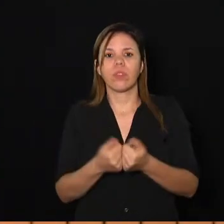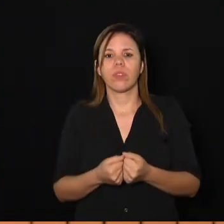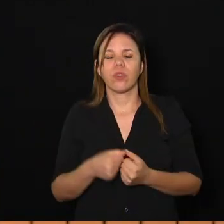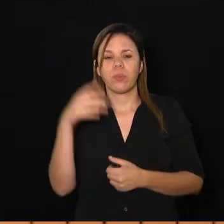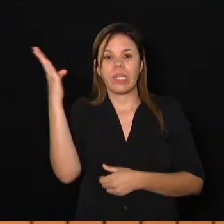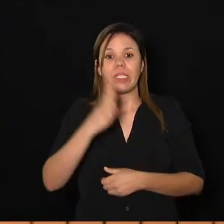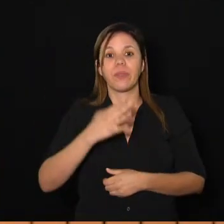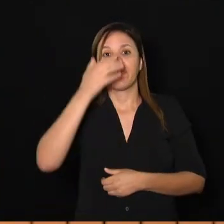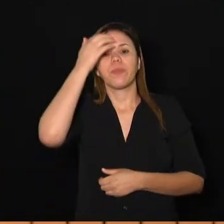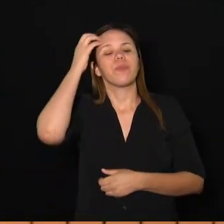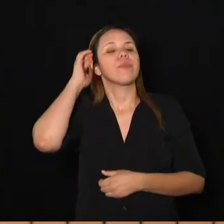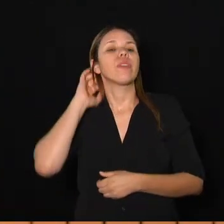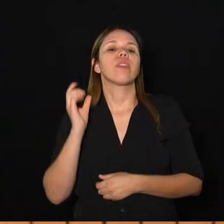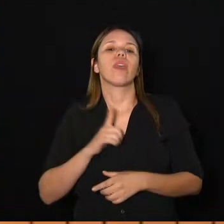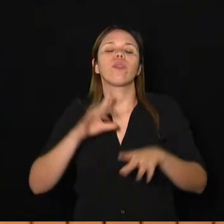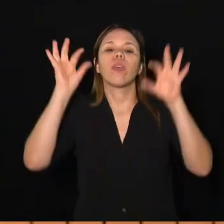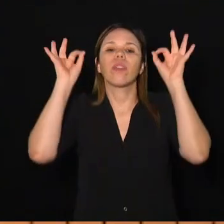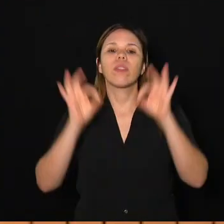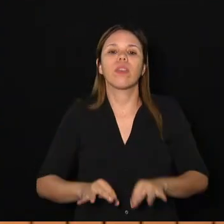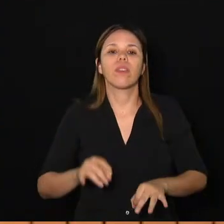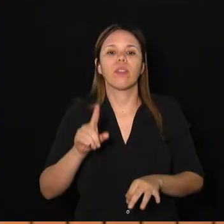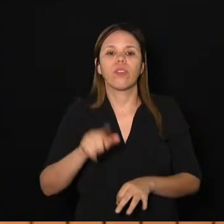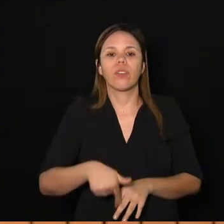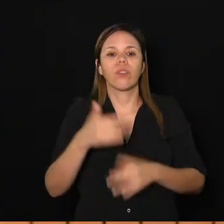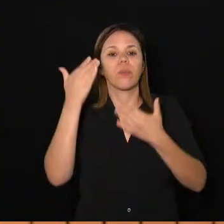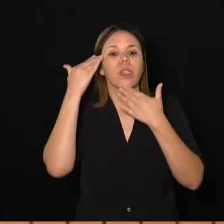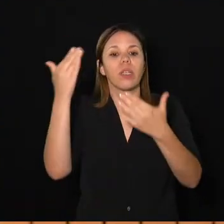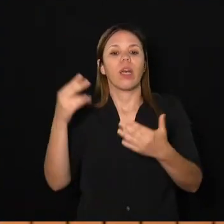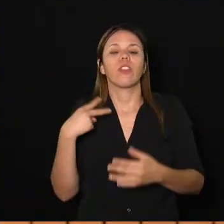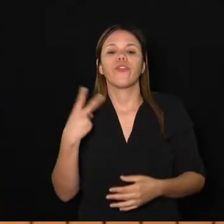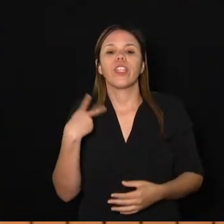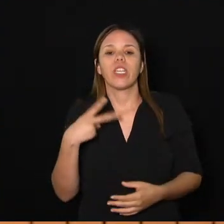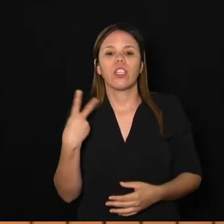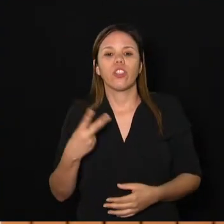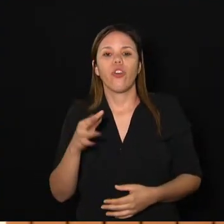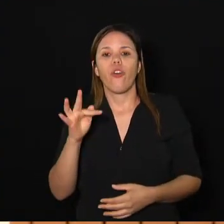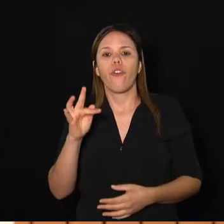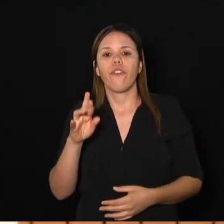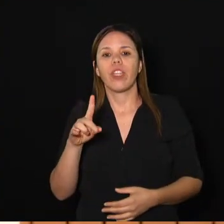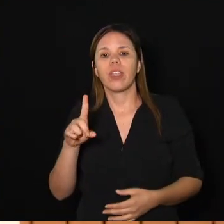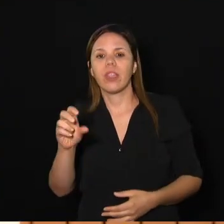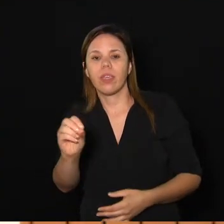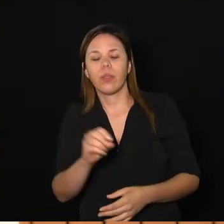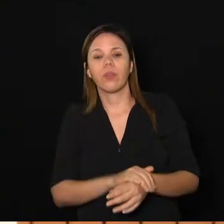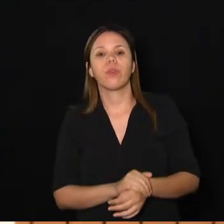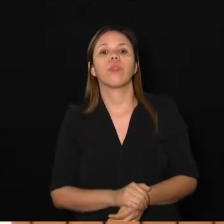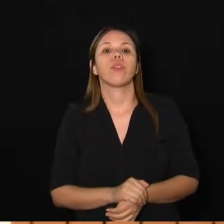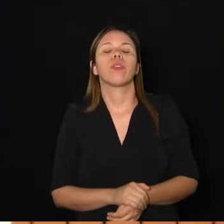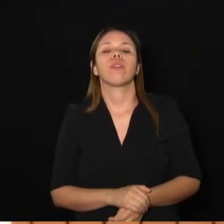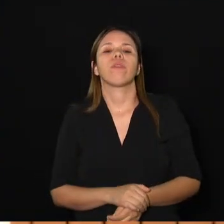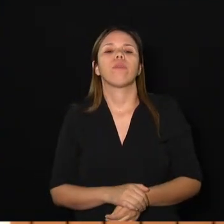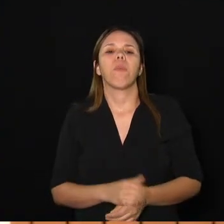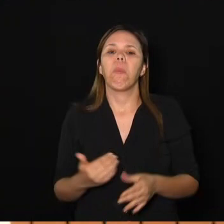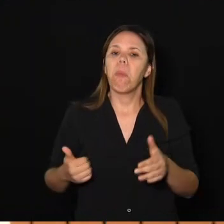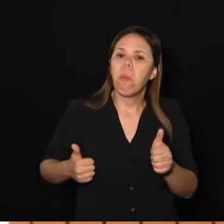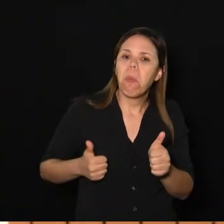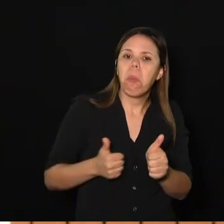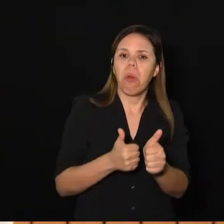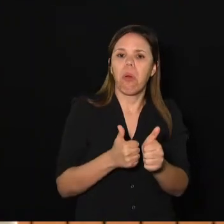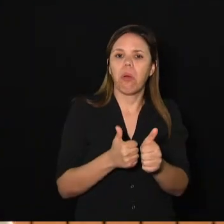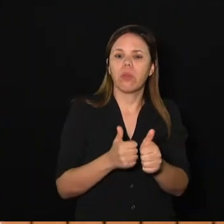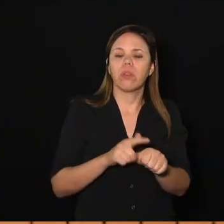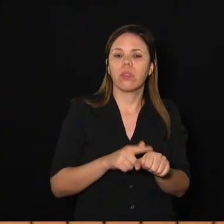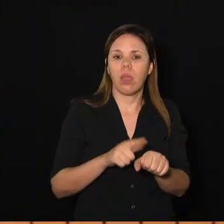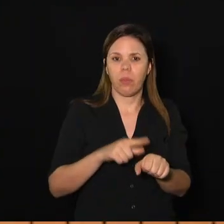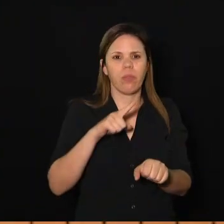tenho certeza disso muito obrigado vereador Fernando Mendes e há pouco tempo a gente teve uma audiência pública